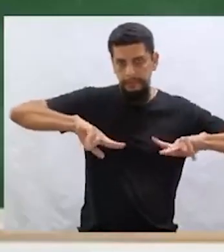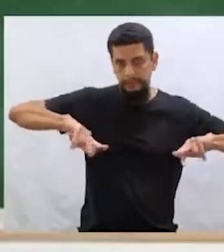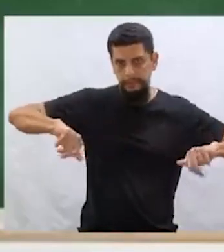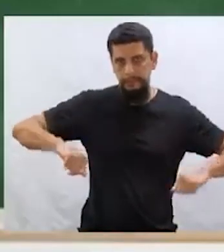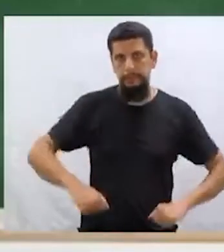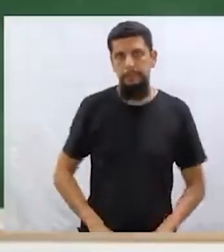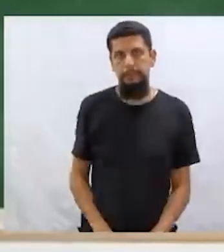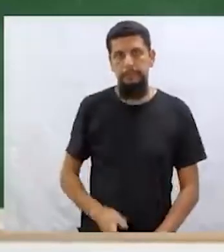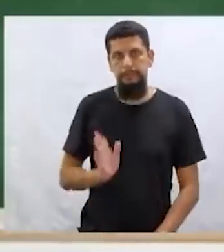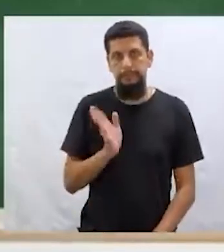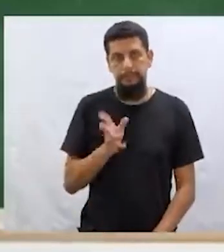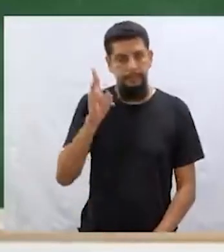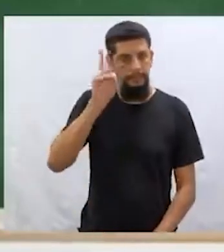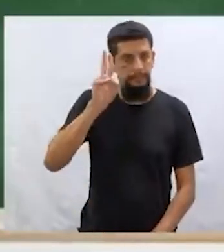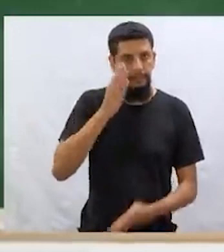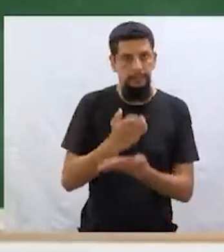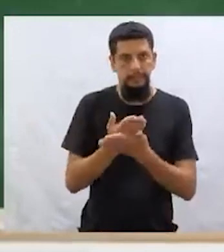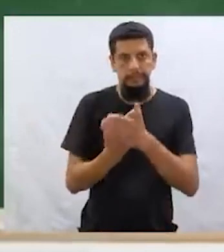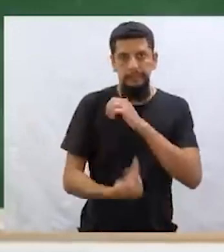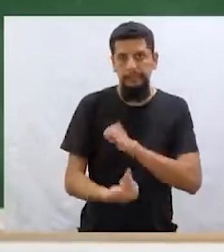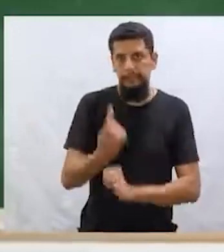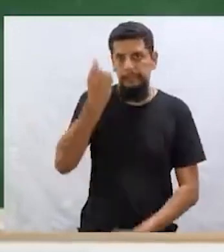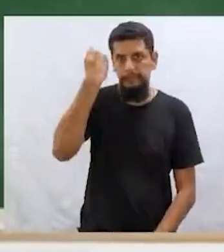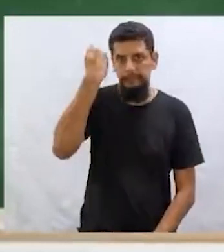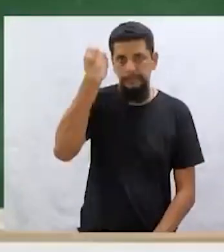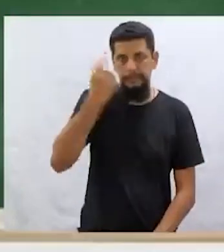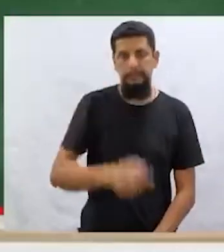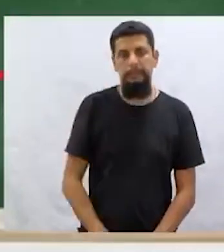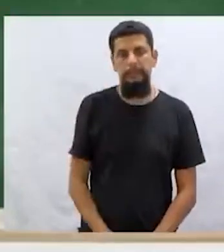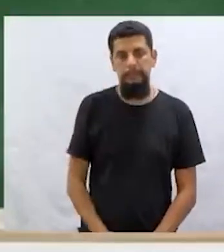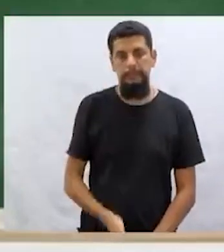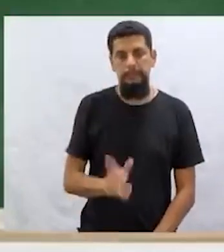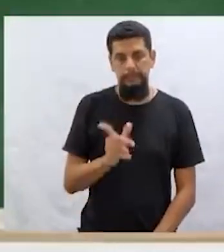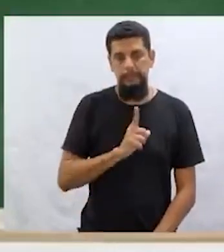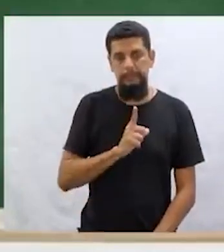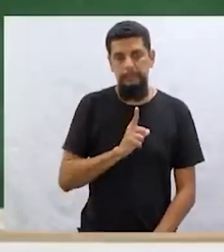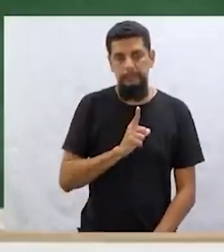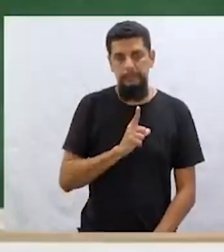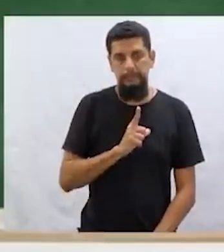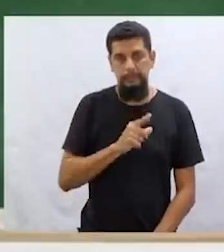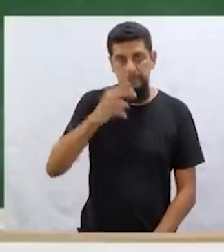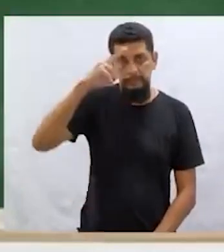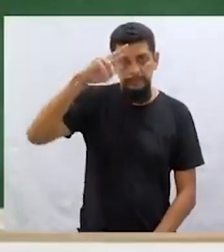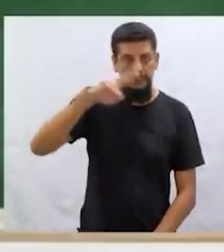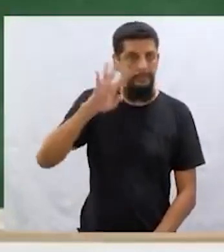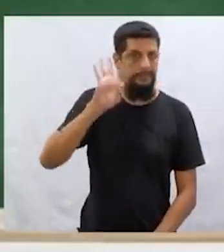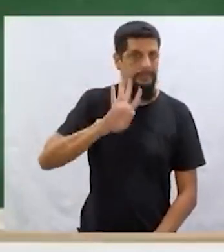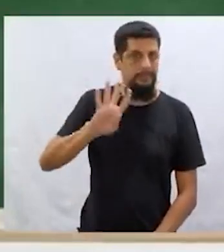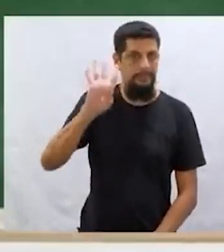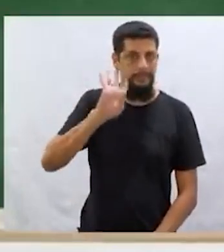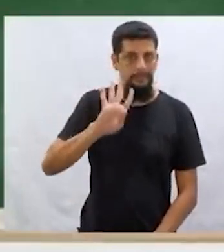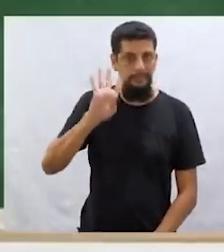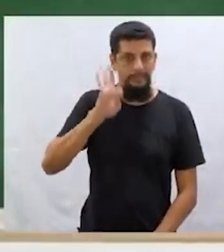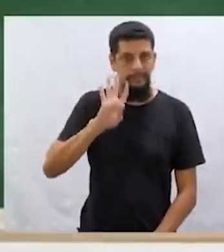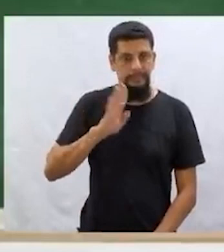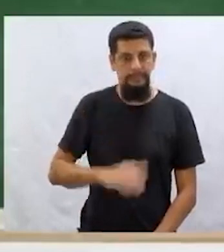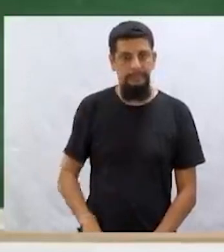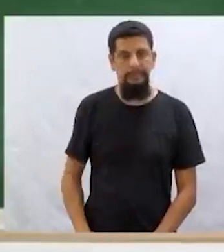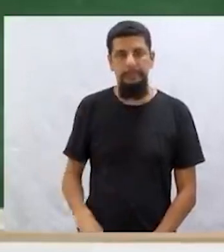materiais. Nós já relembramos a aula anterior. Tivemos uma história bem